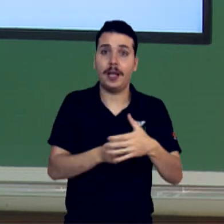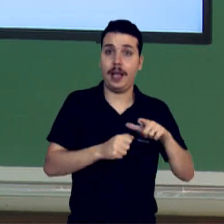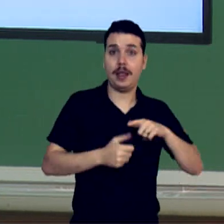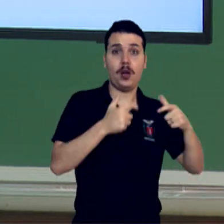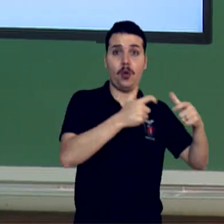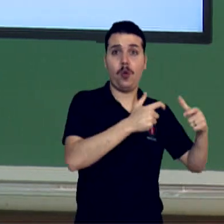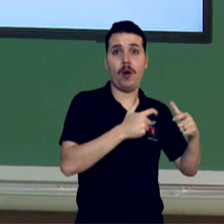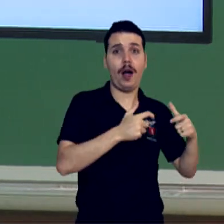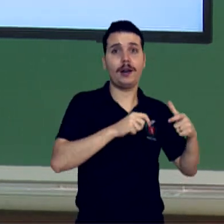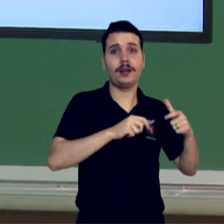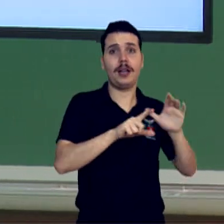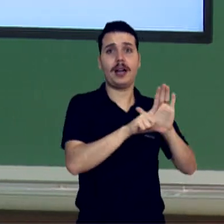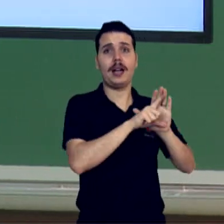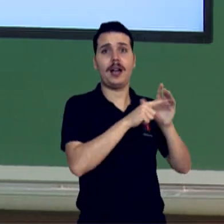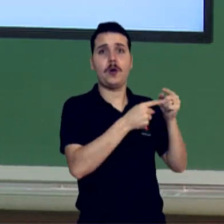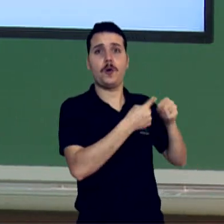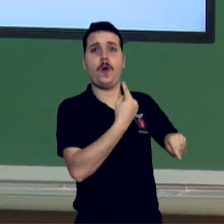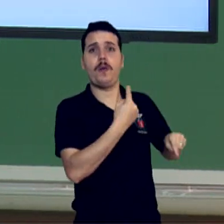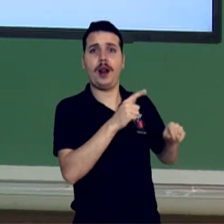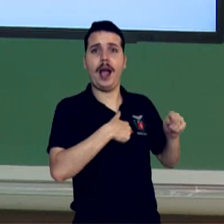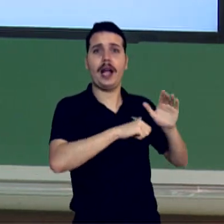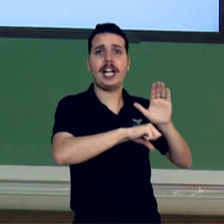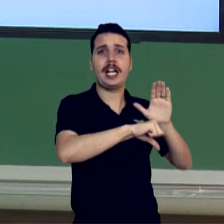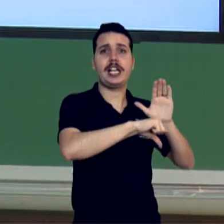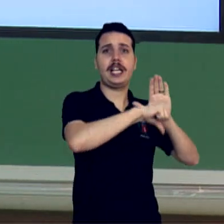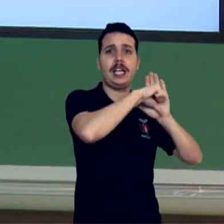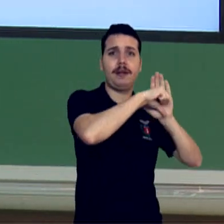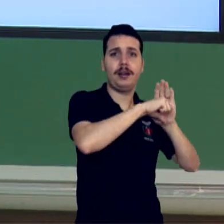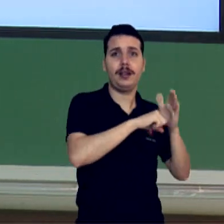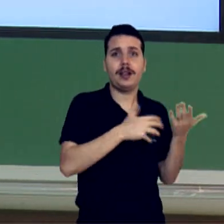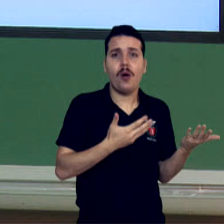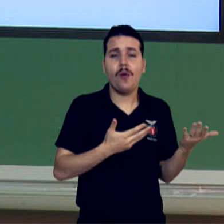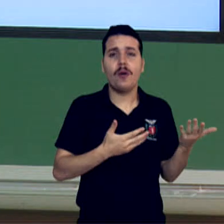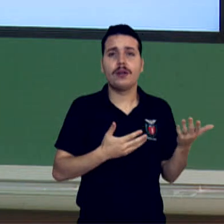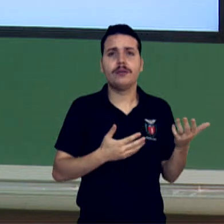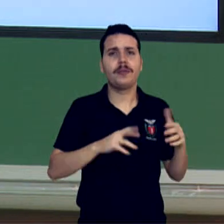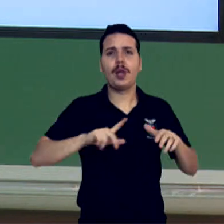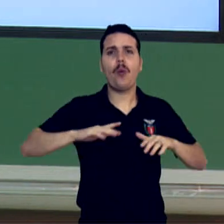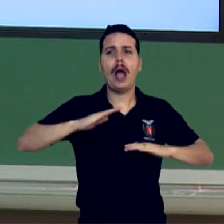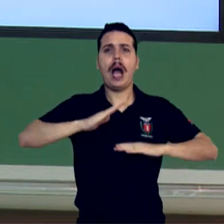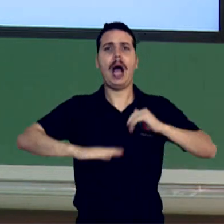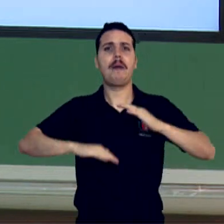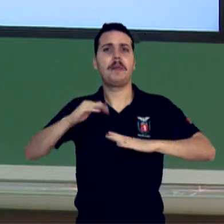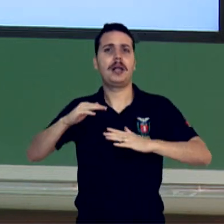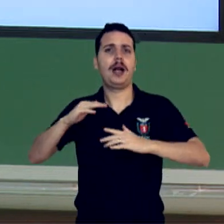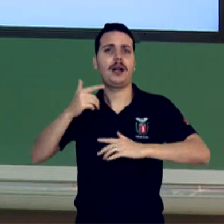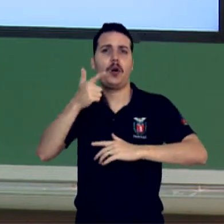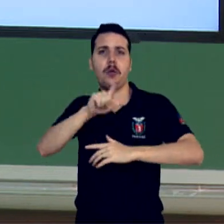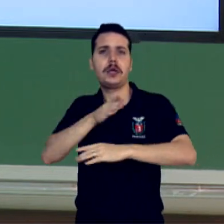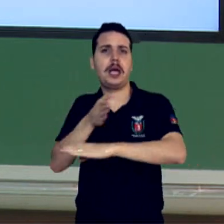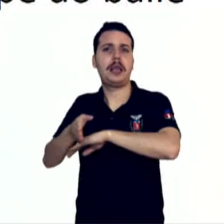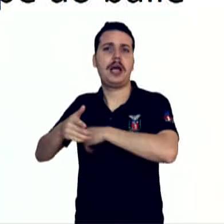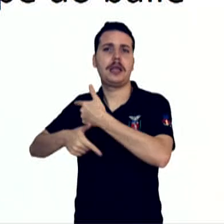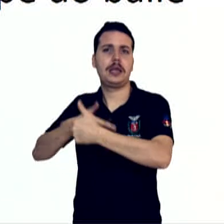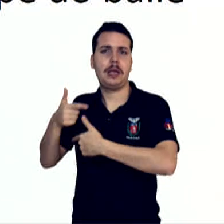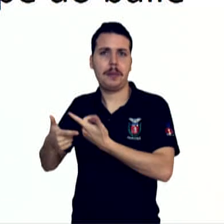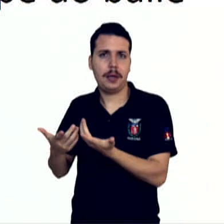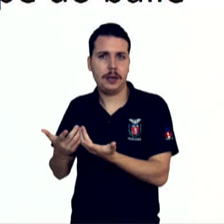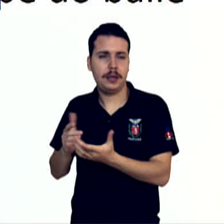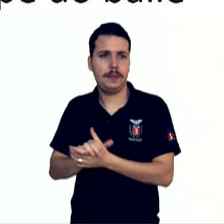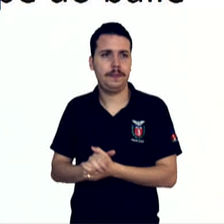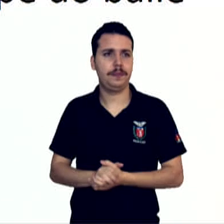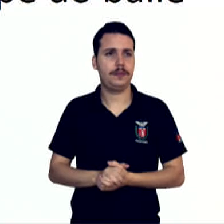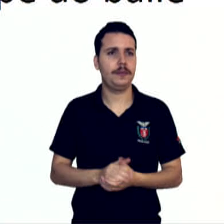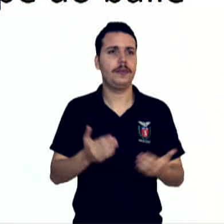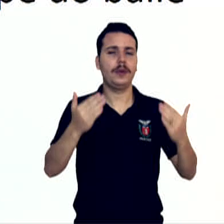ilegal, não seria propriamente uma habilidade para o trabalho em questão. Então, um candidato incluiu